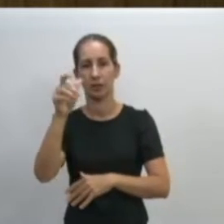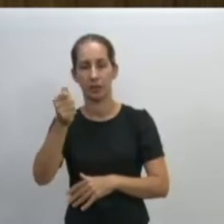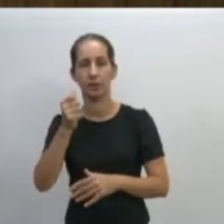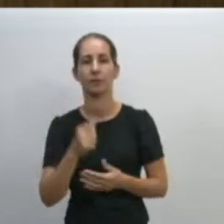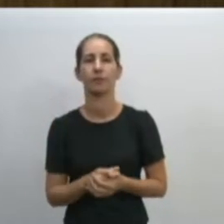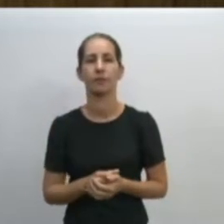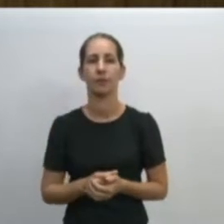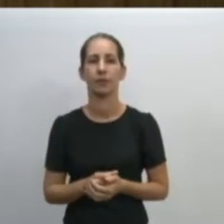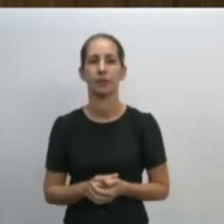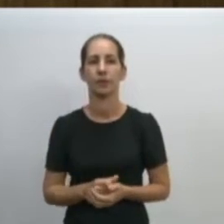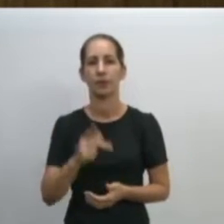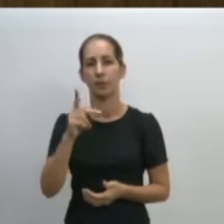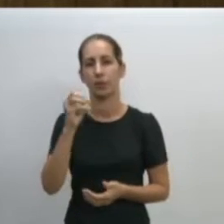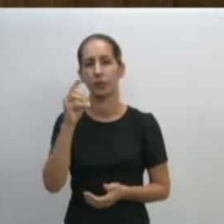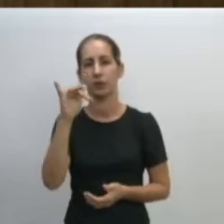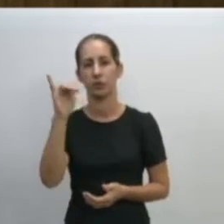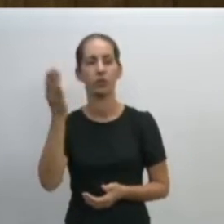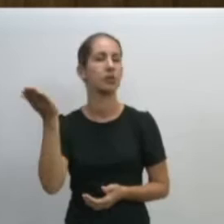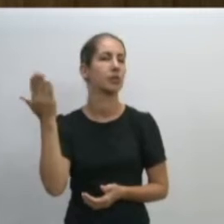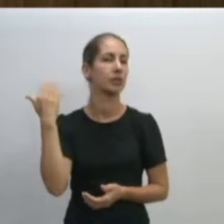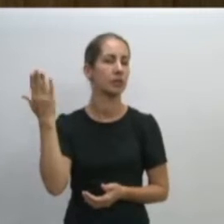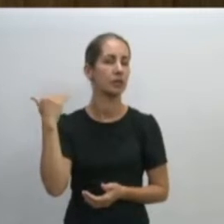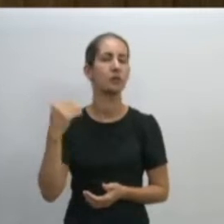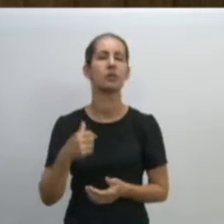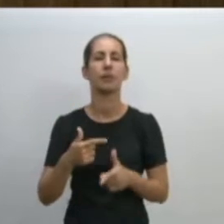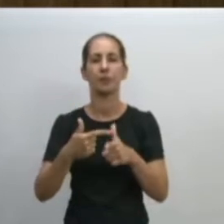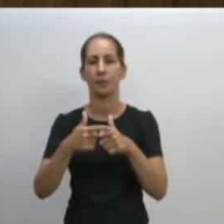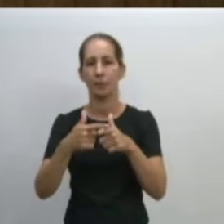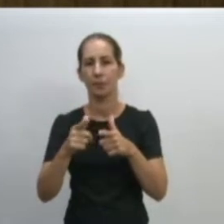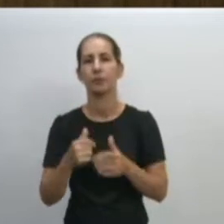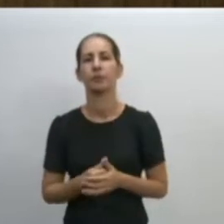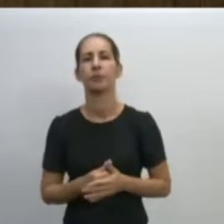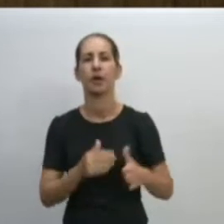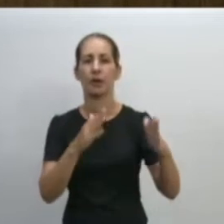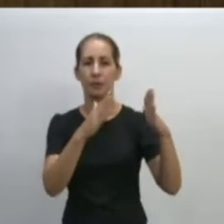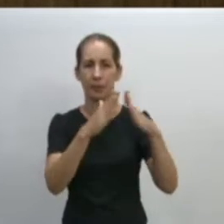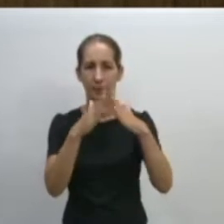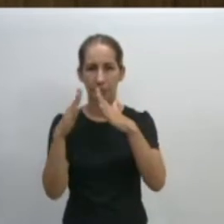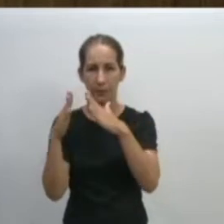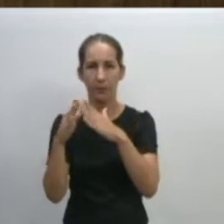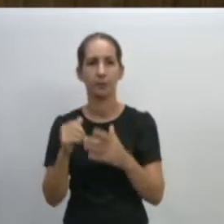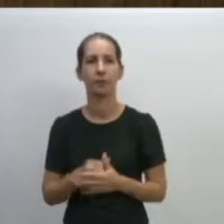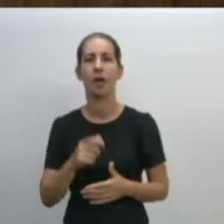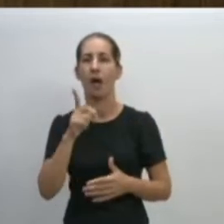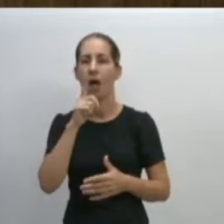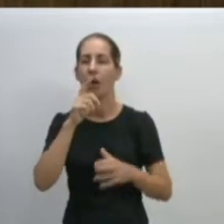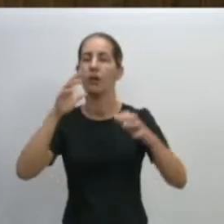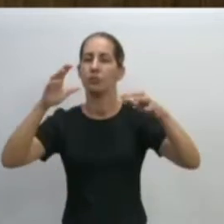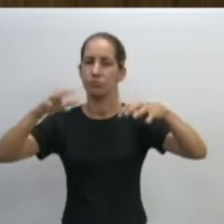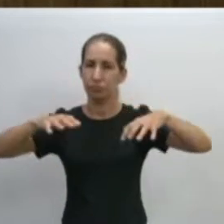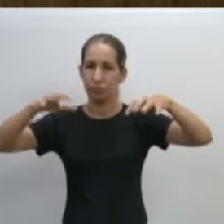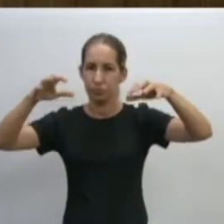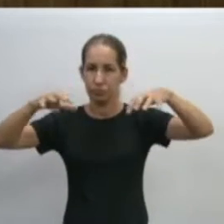que fica ali no bairro Potengi, que sofria isso, né, os moradores sofrem quando chovem, né, devido às